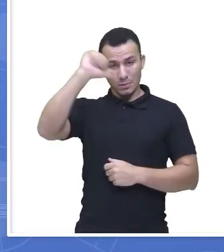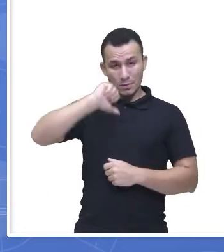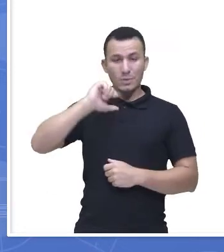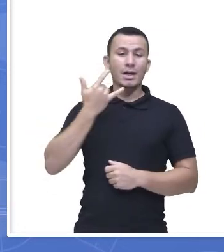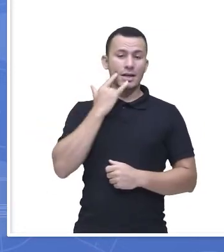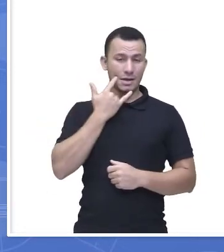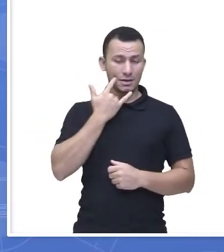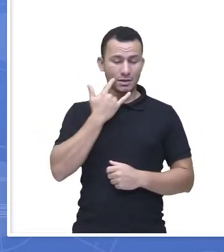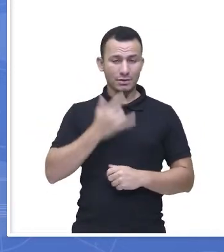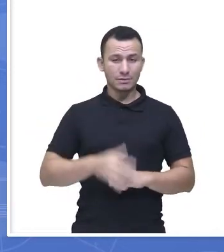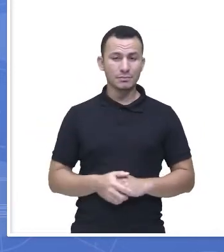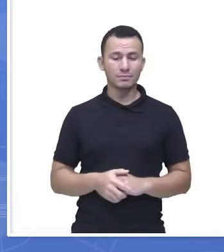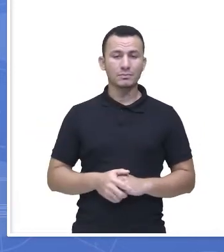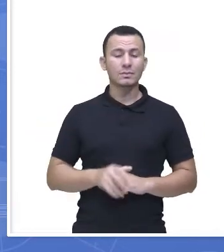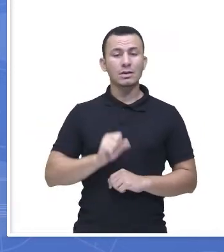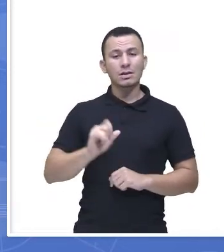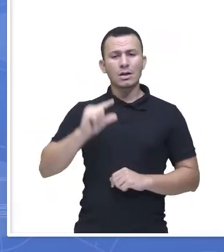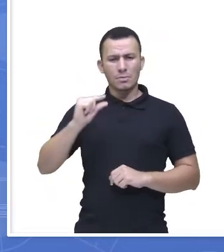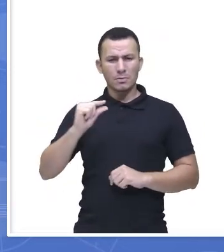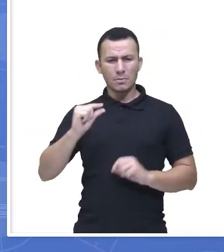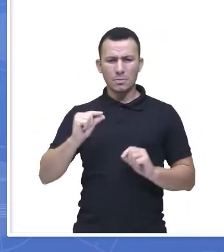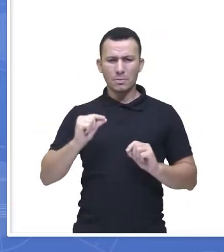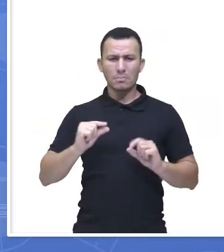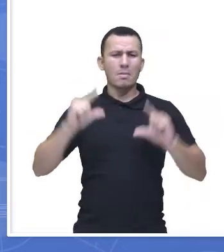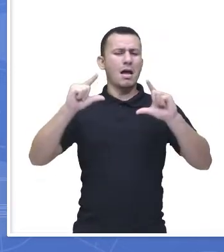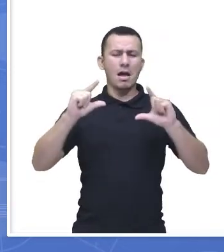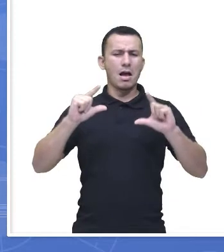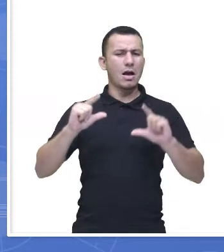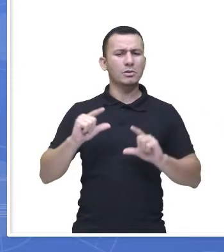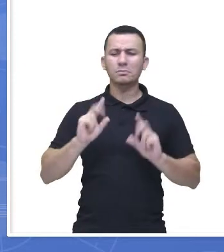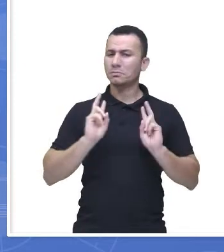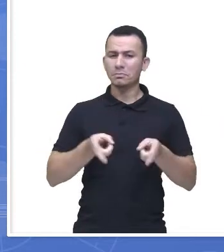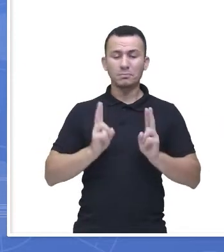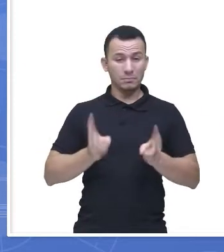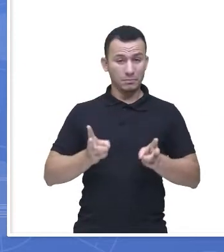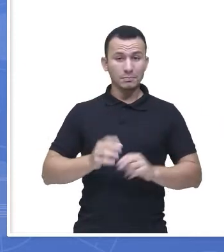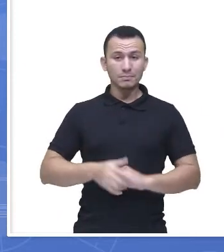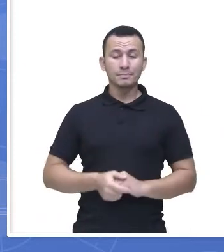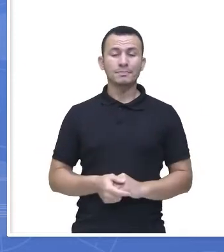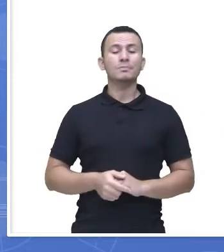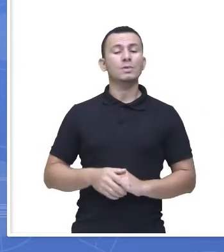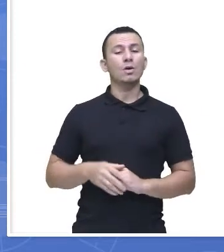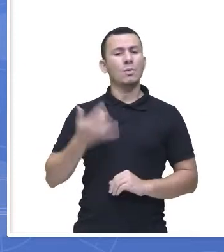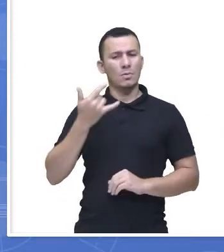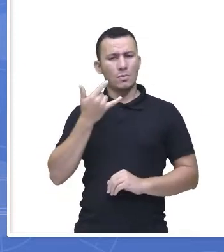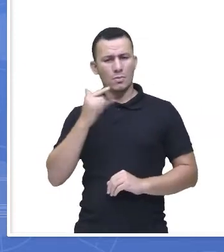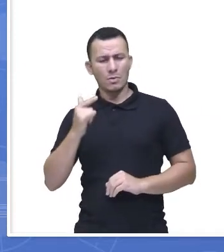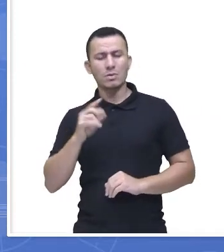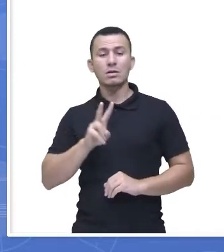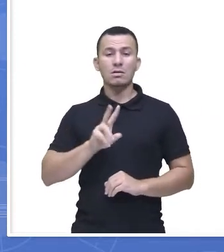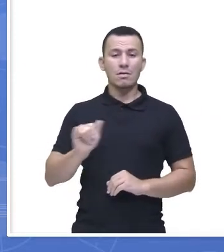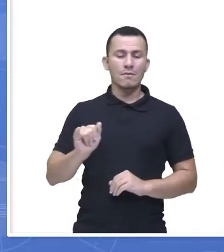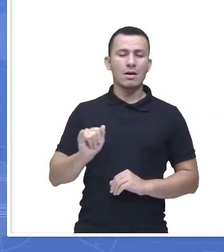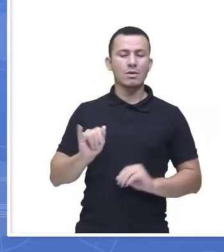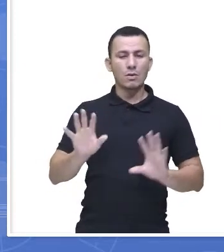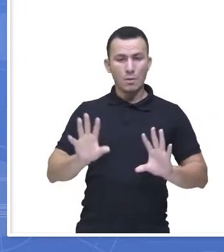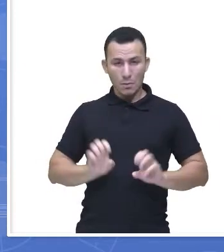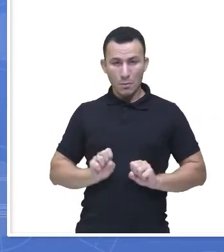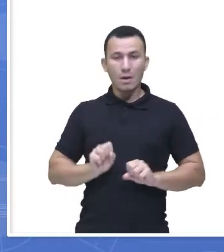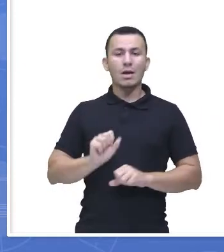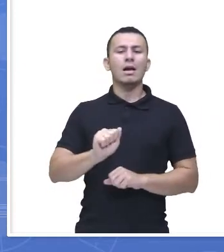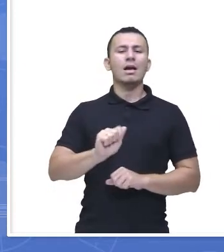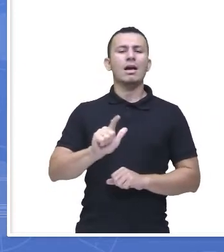Riquelme, da escola de Plínio Ramos Coelho, né, de Humaitá, colocou a letra D, né? Então, ele acha que aumenta os sais na urina. Então,